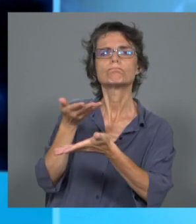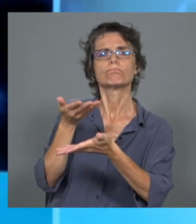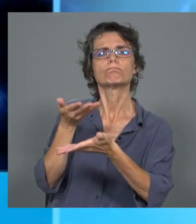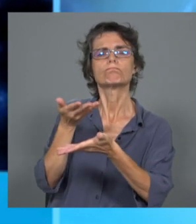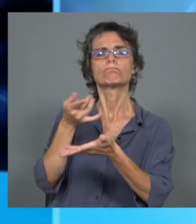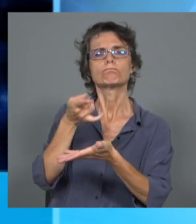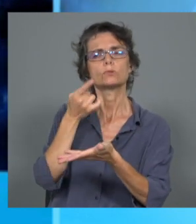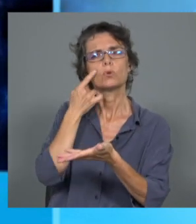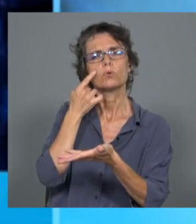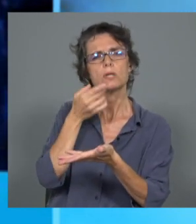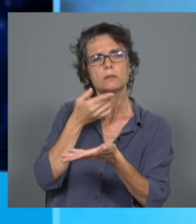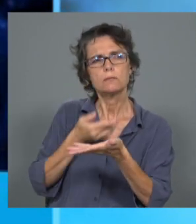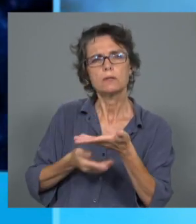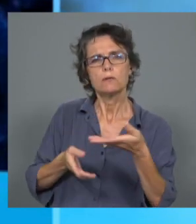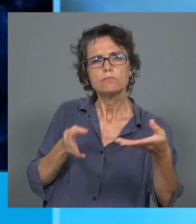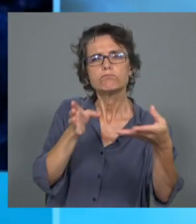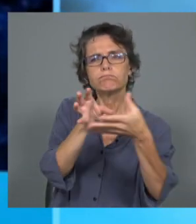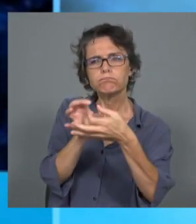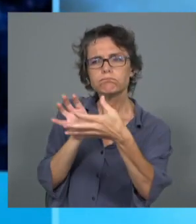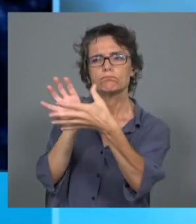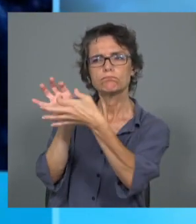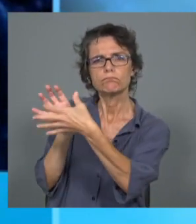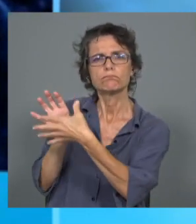de conhecimento que